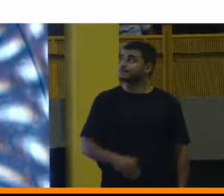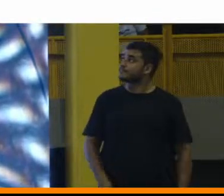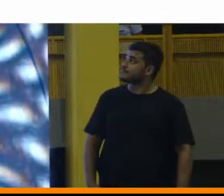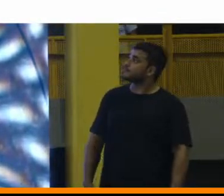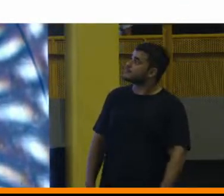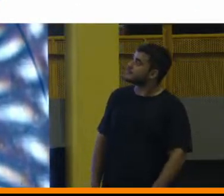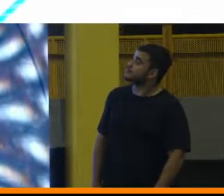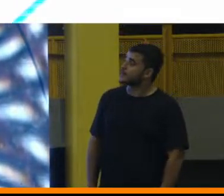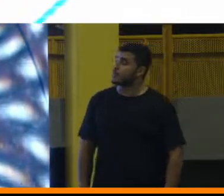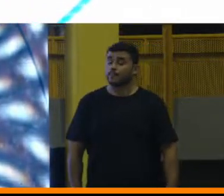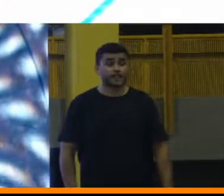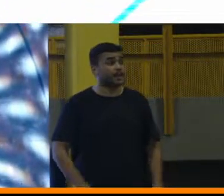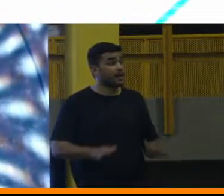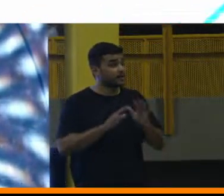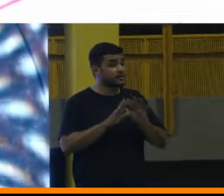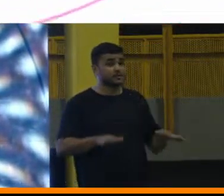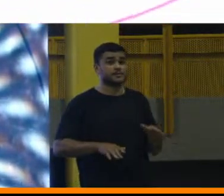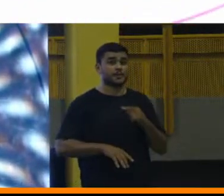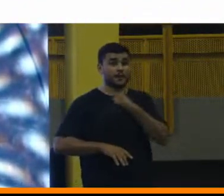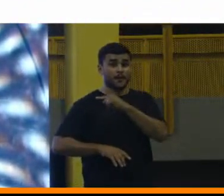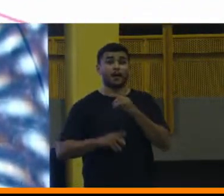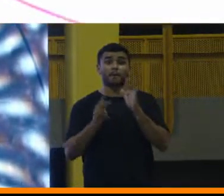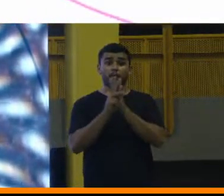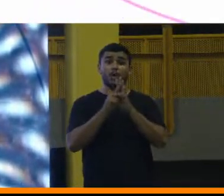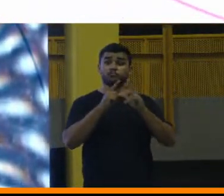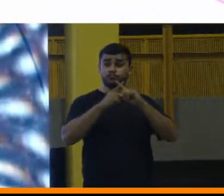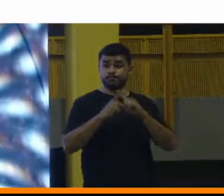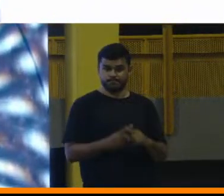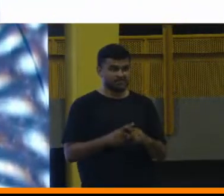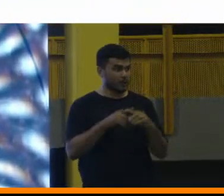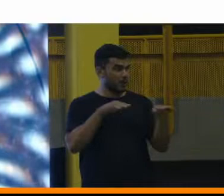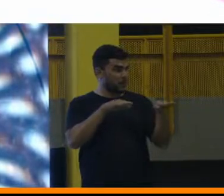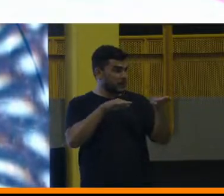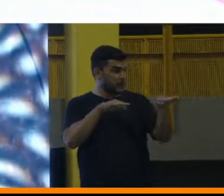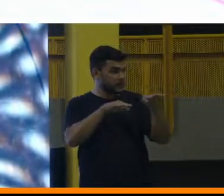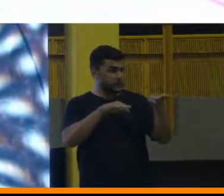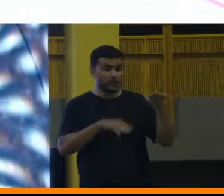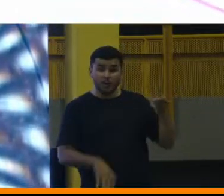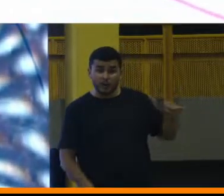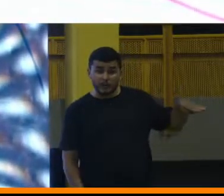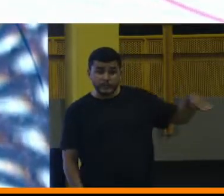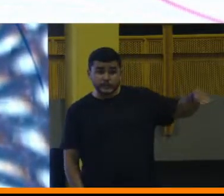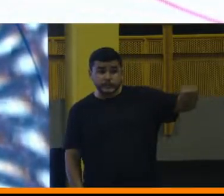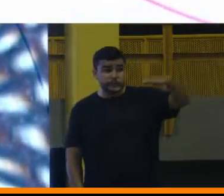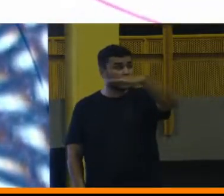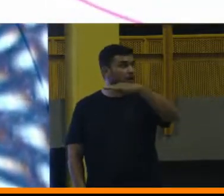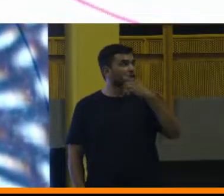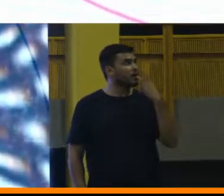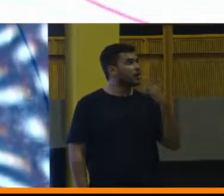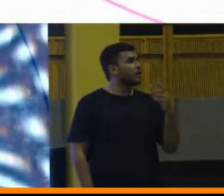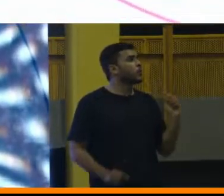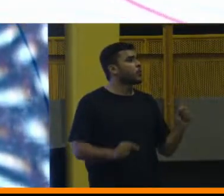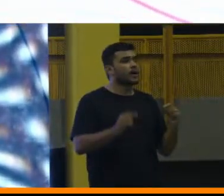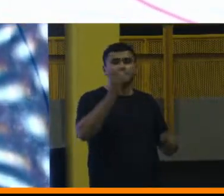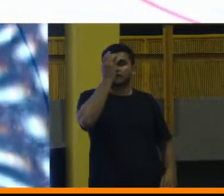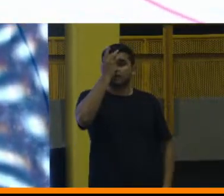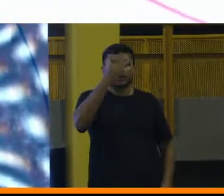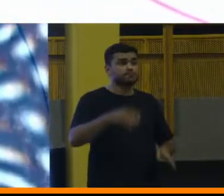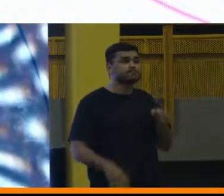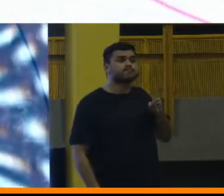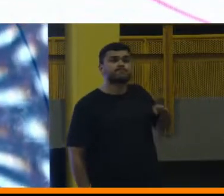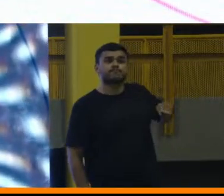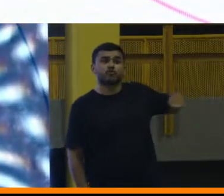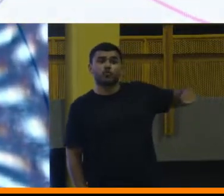É assim que se faz uma curva em corrida. Porque quanto maior o raio, mais fácil fazer a